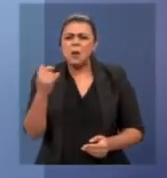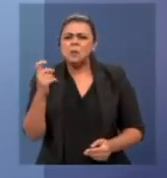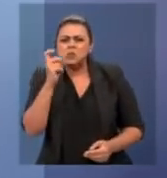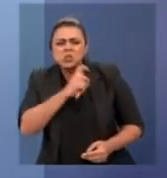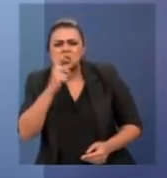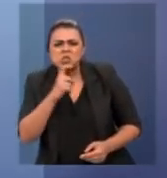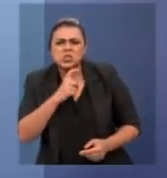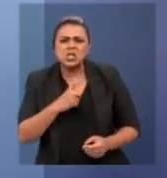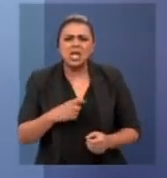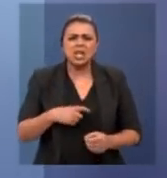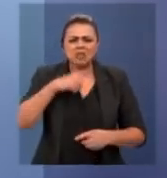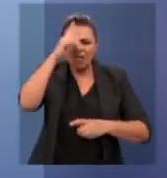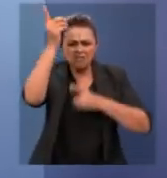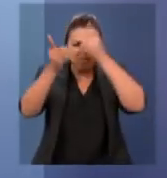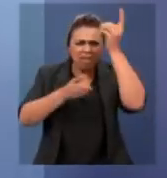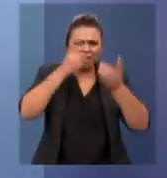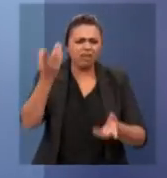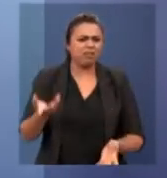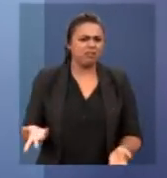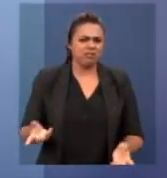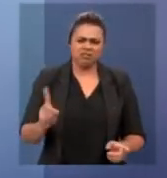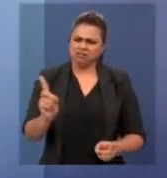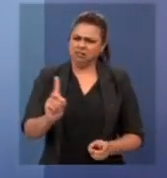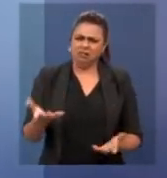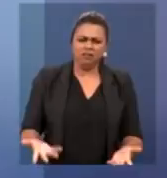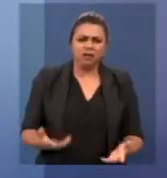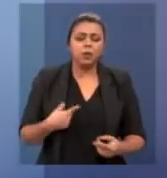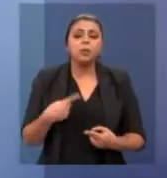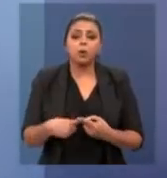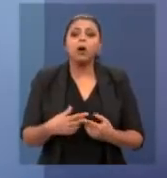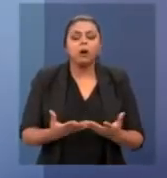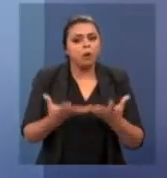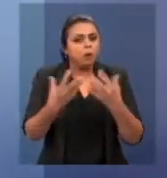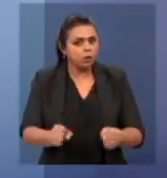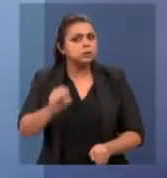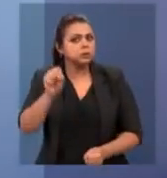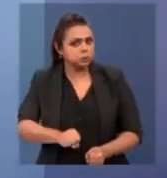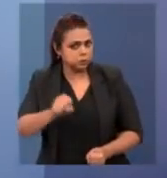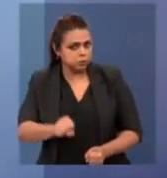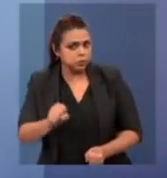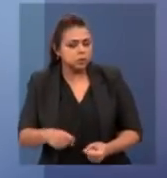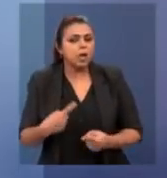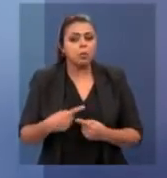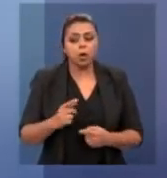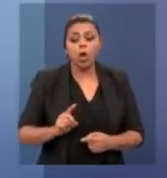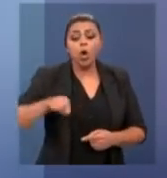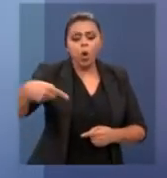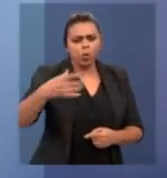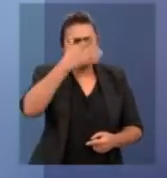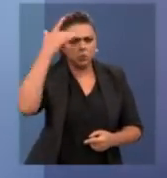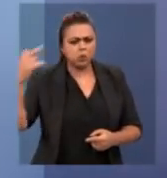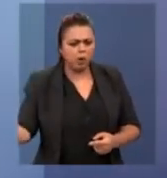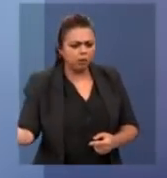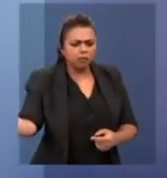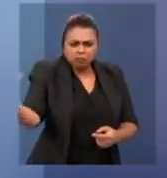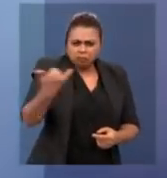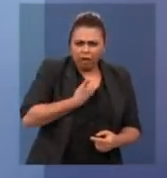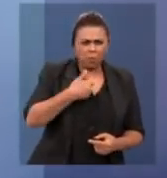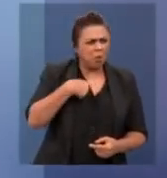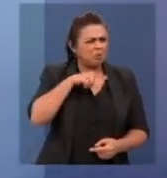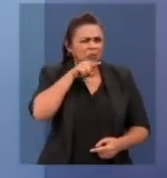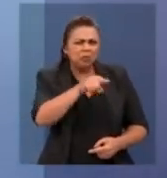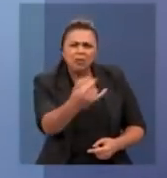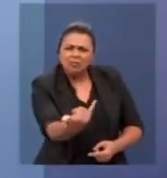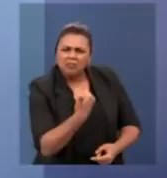e até até aceito que o outro candidato aqui que representa atual gestão pudesse falar sobre isso mas se